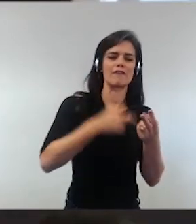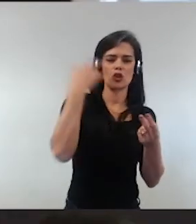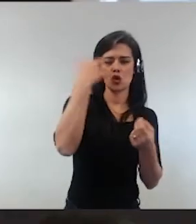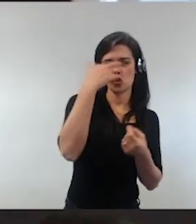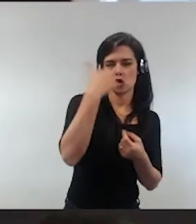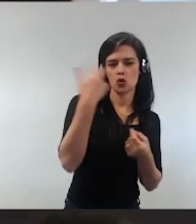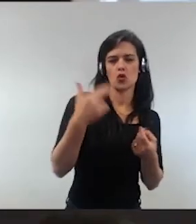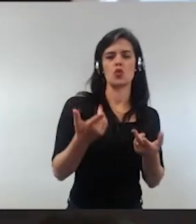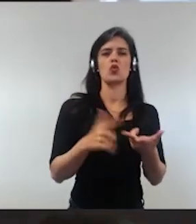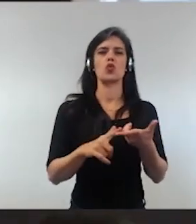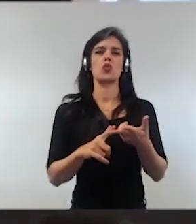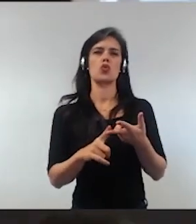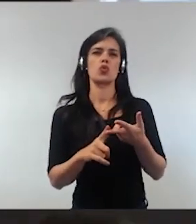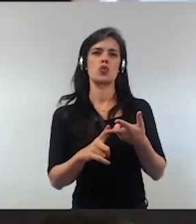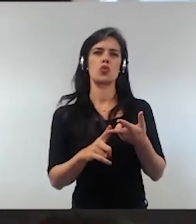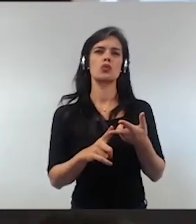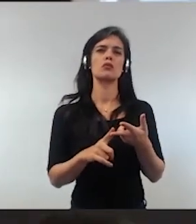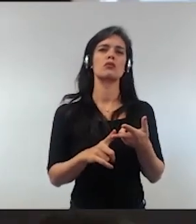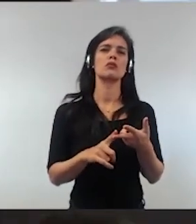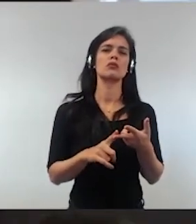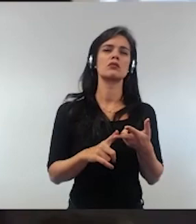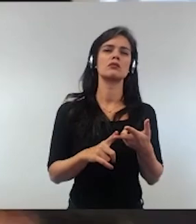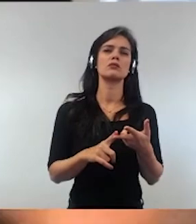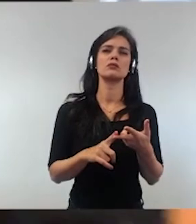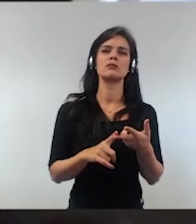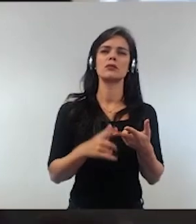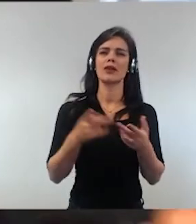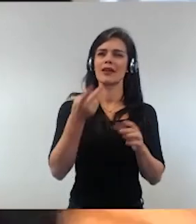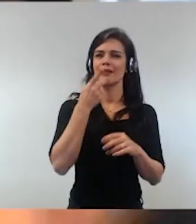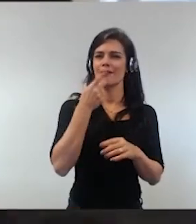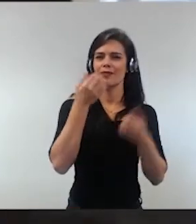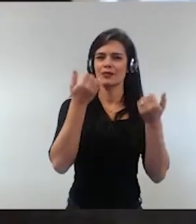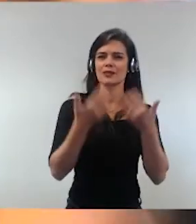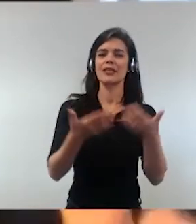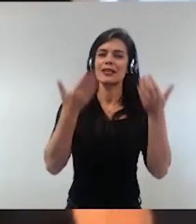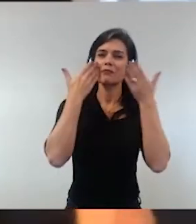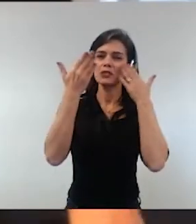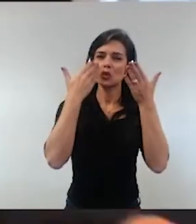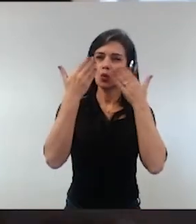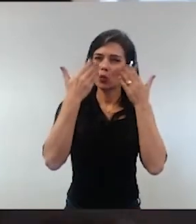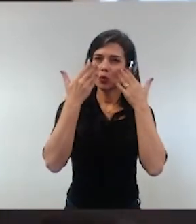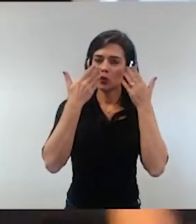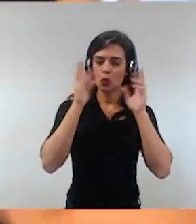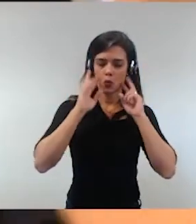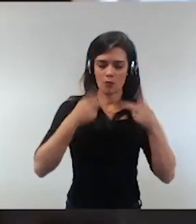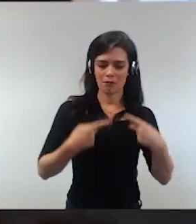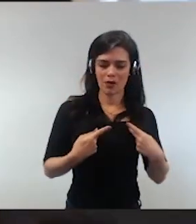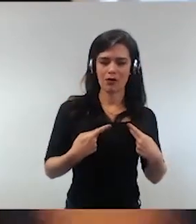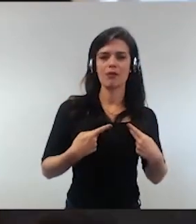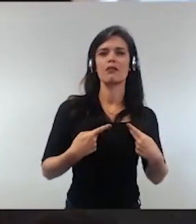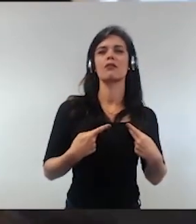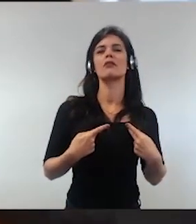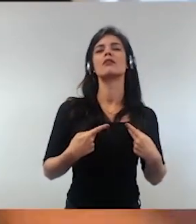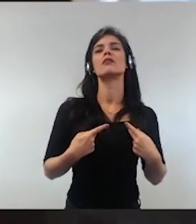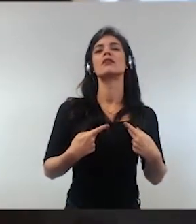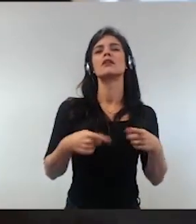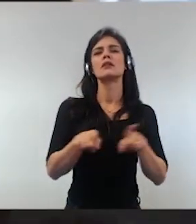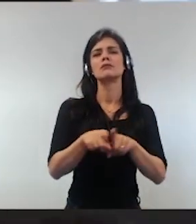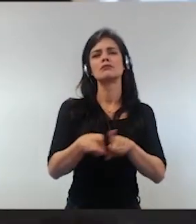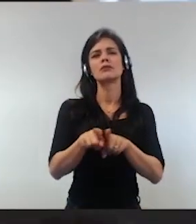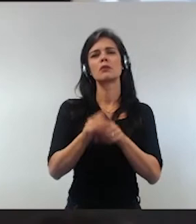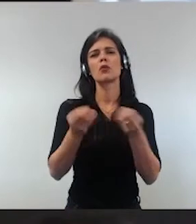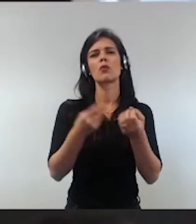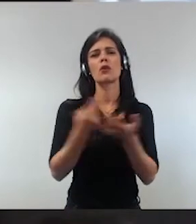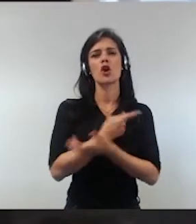de Dostoiévski sobre o psicológico humano, como ele consegue nos aproximar disso, como Tolstói analisa as